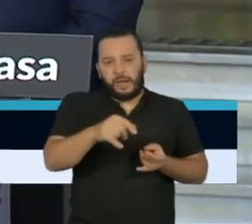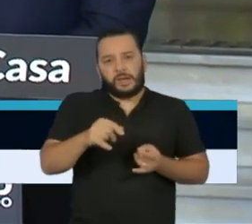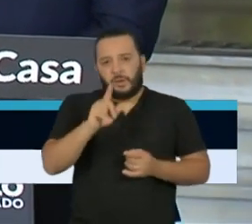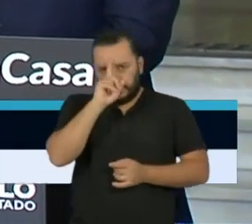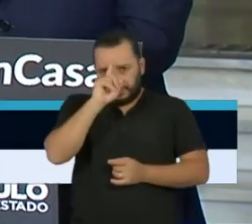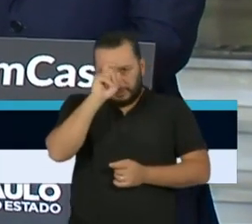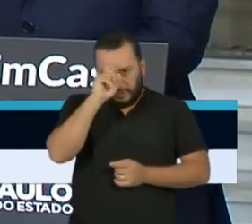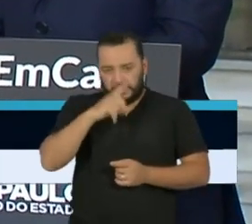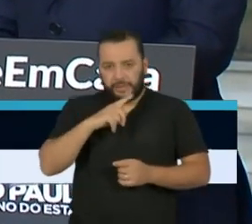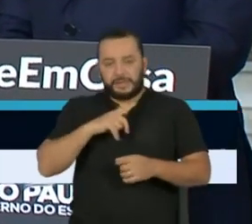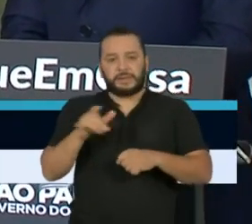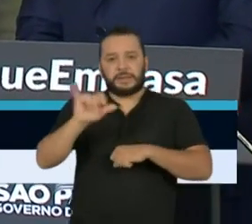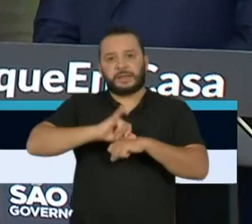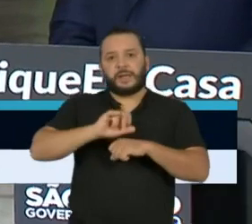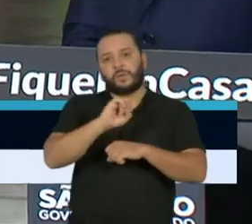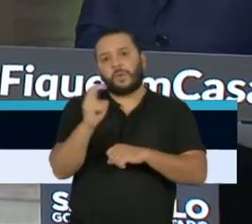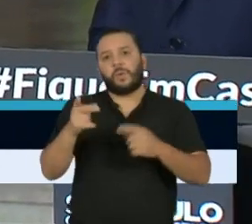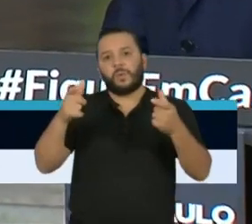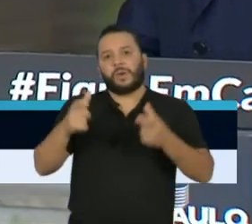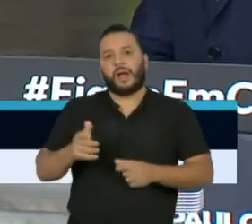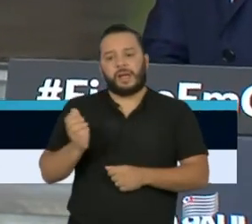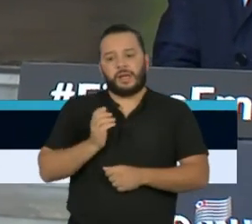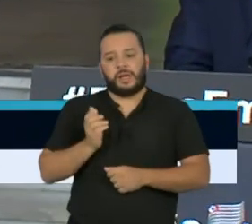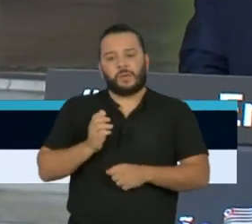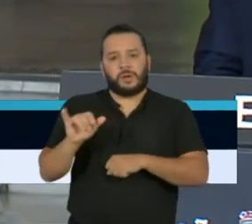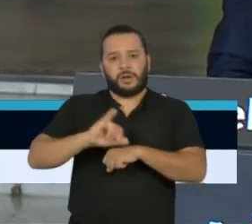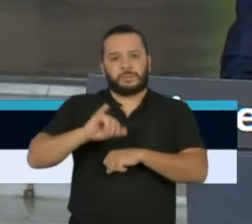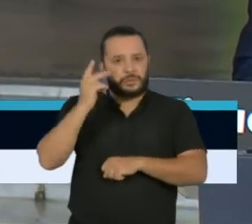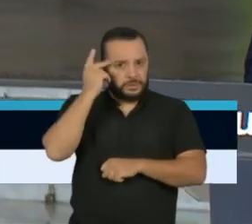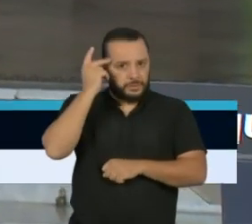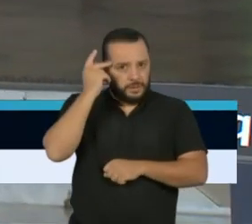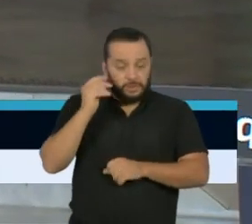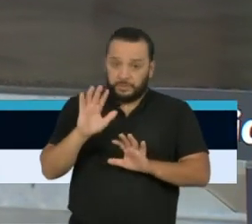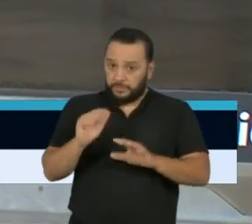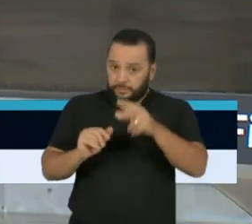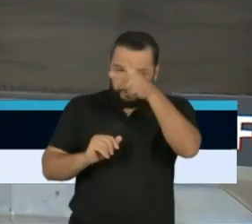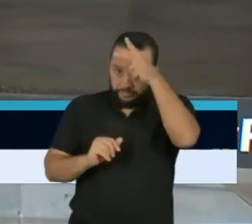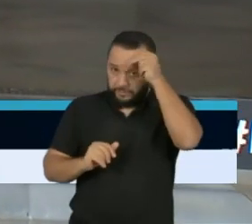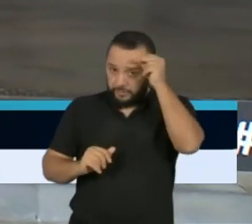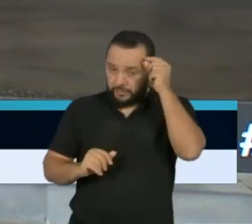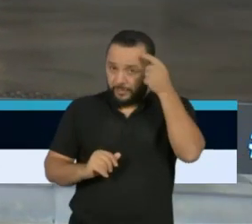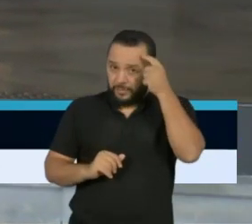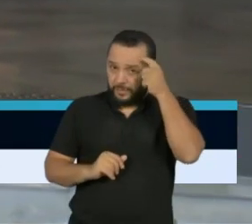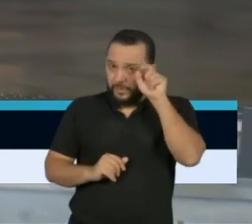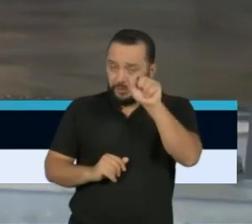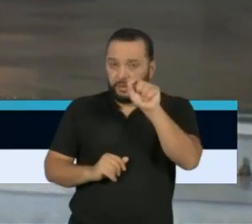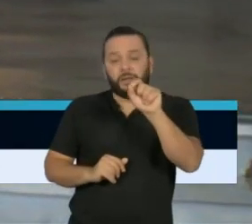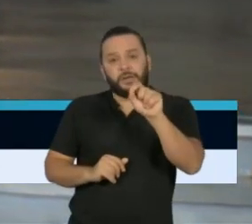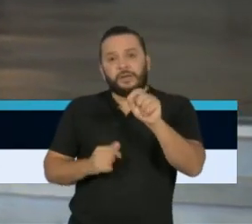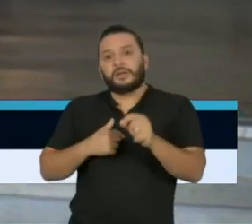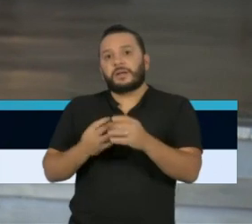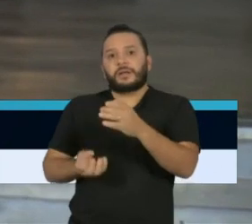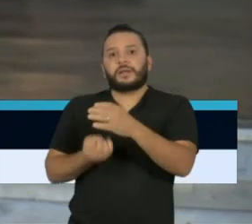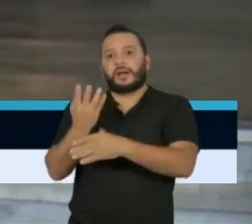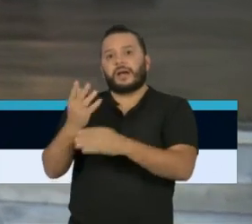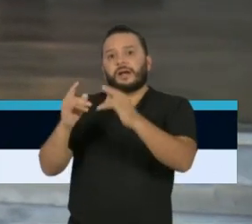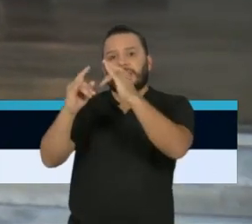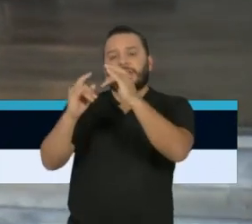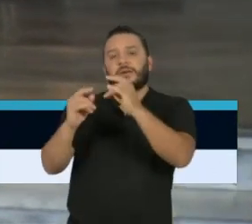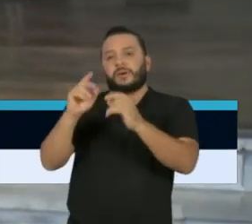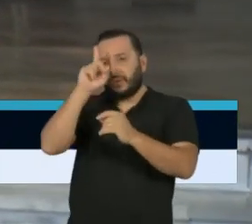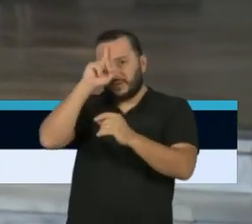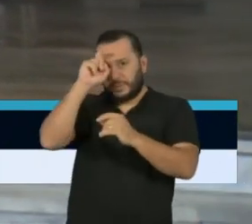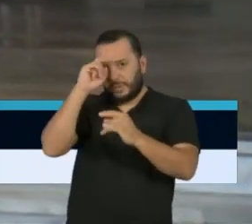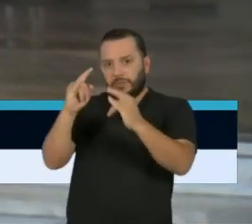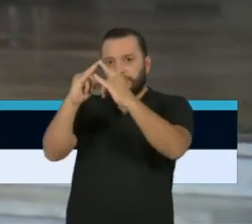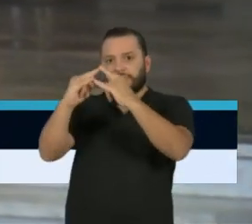bairros ricos da capital paulista. A prefeitura pensa na construção de mais um hospital de campanha nessa